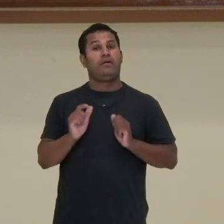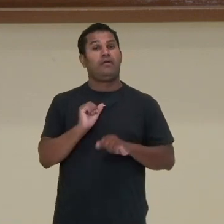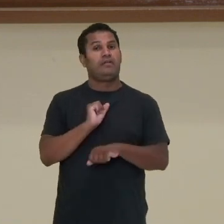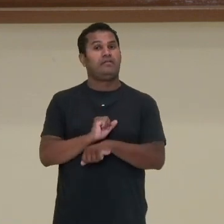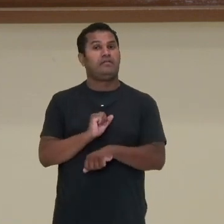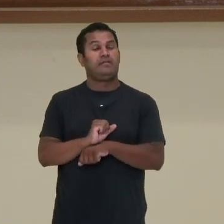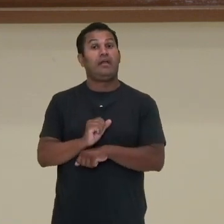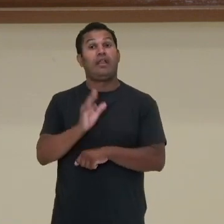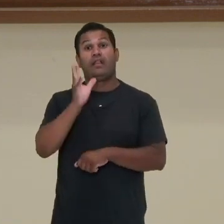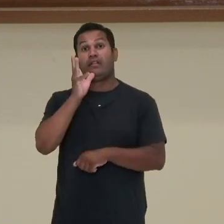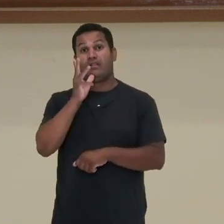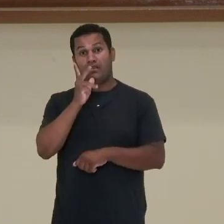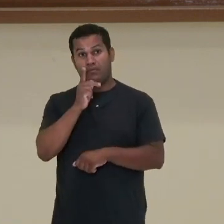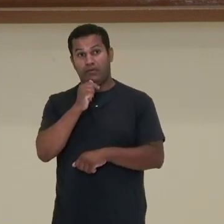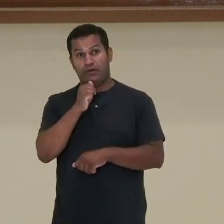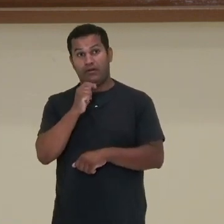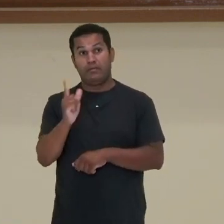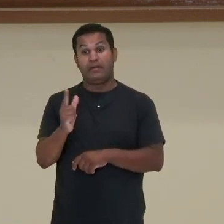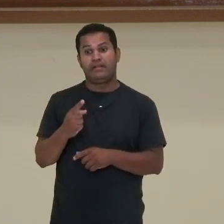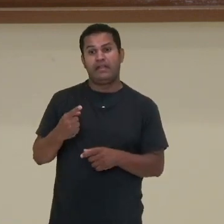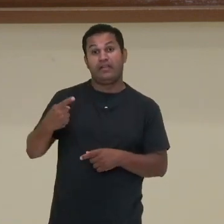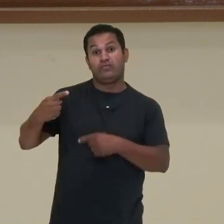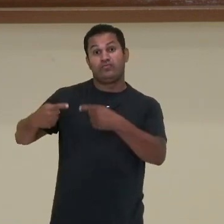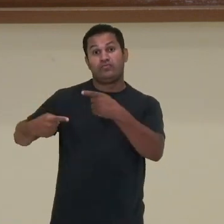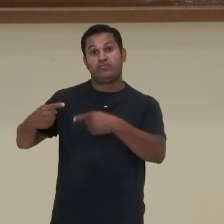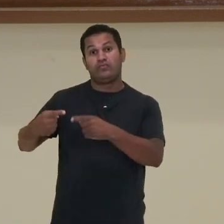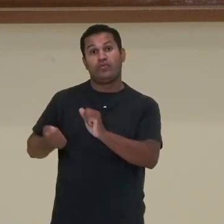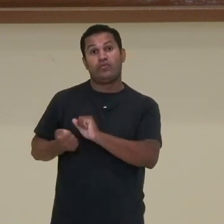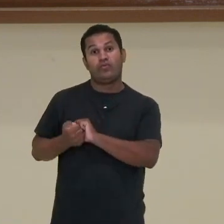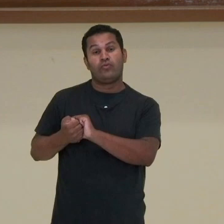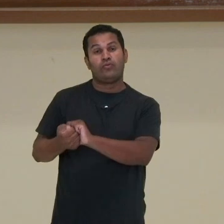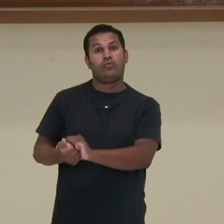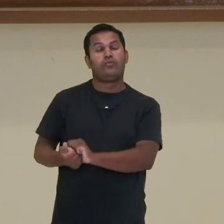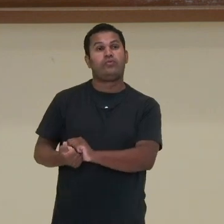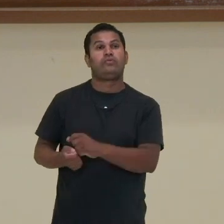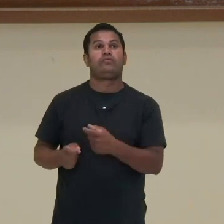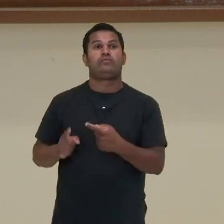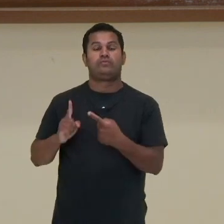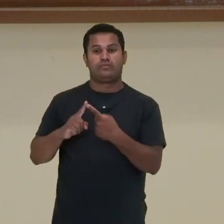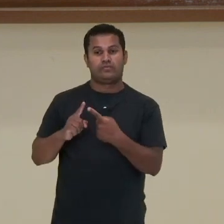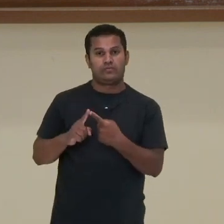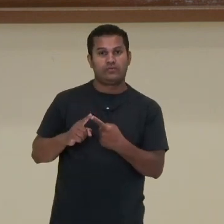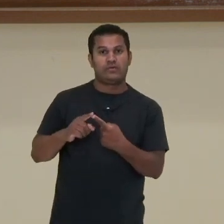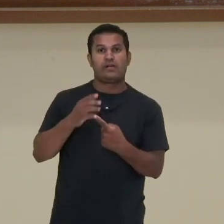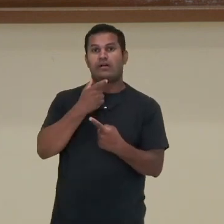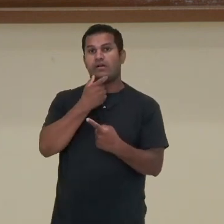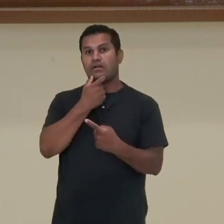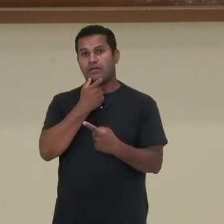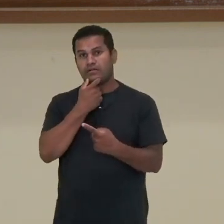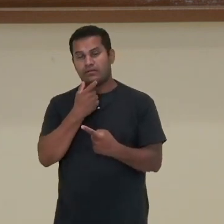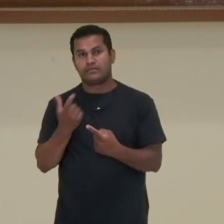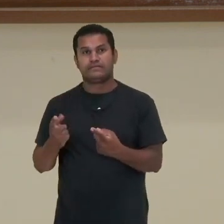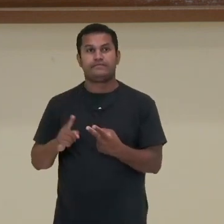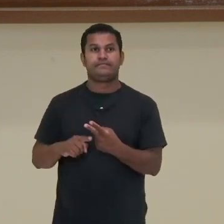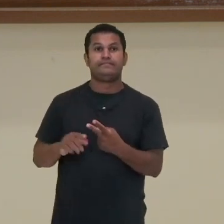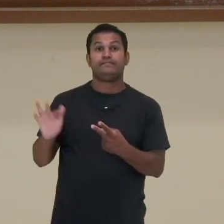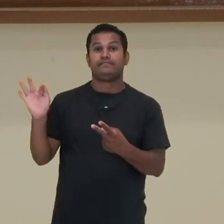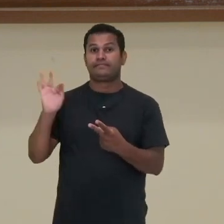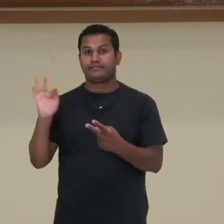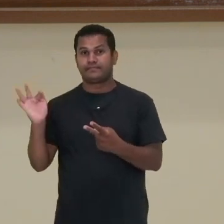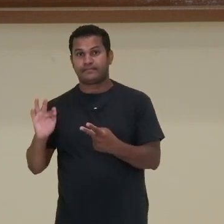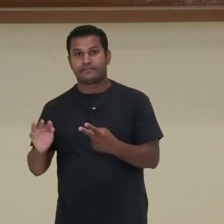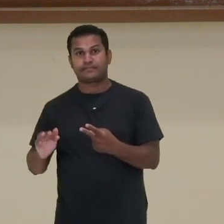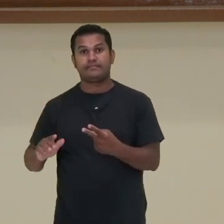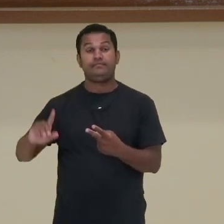demoram mais. E junto começam as navegações, Holanda vem depois, consegue tomar posse de vários